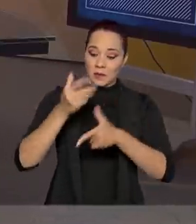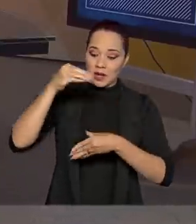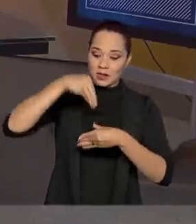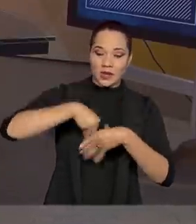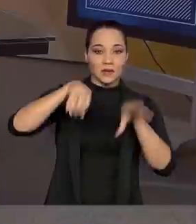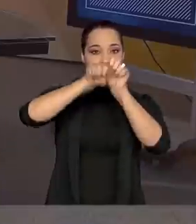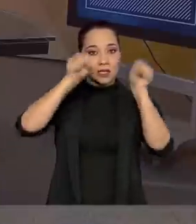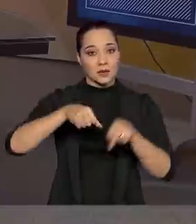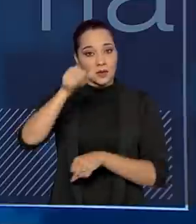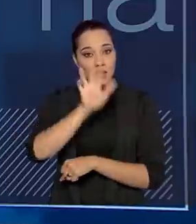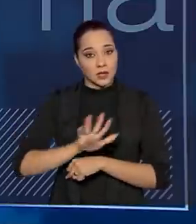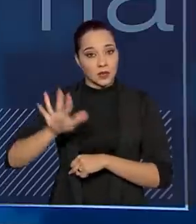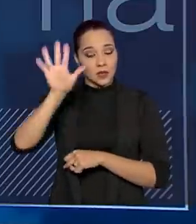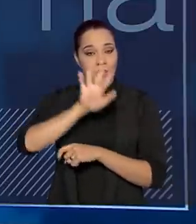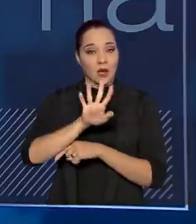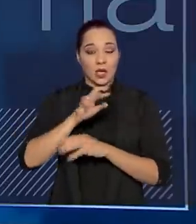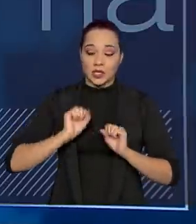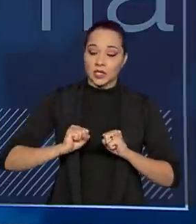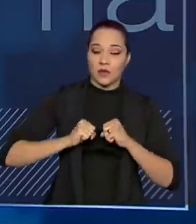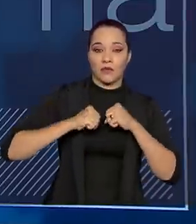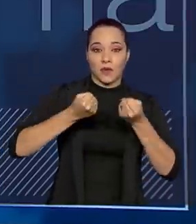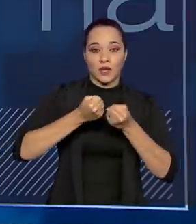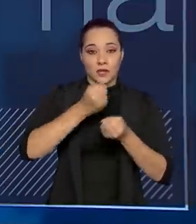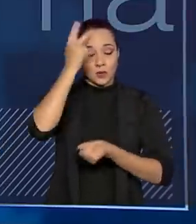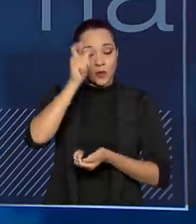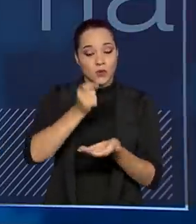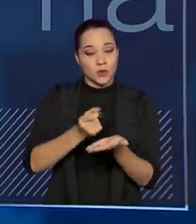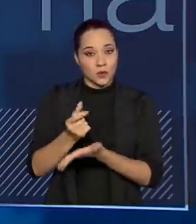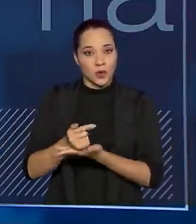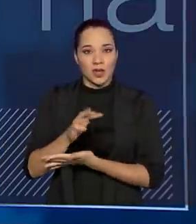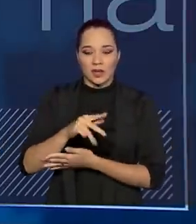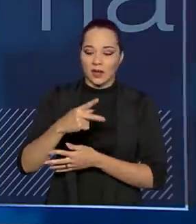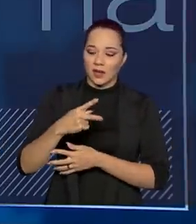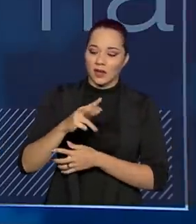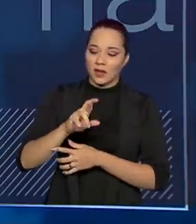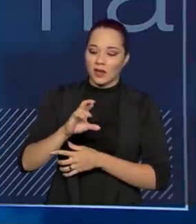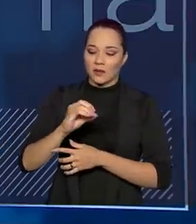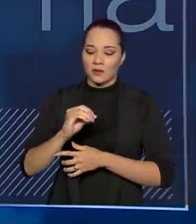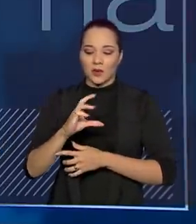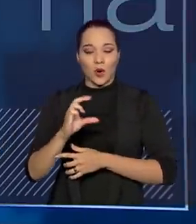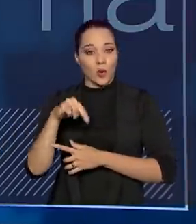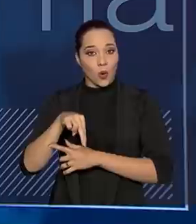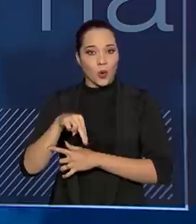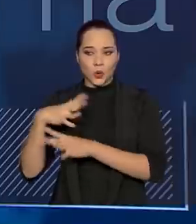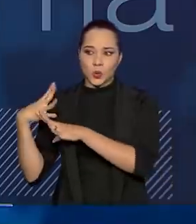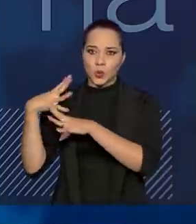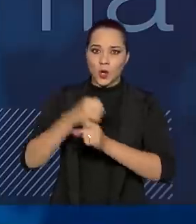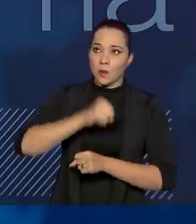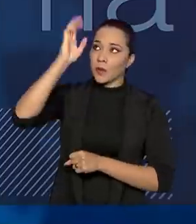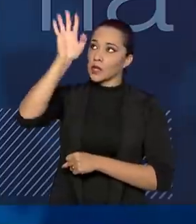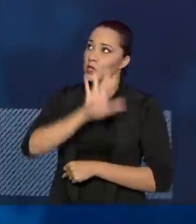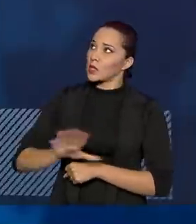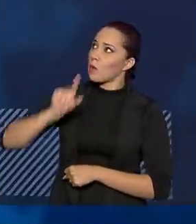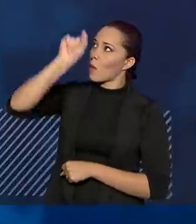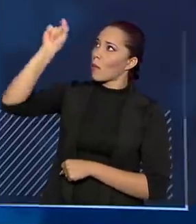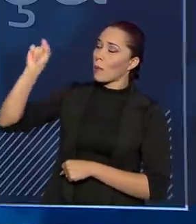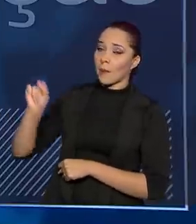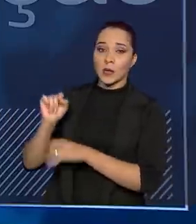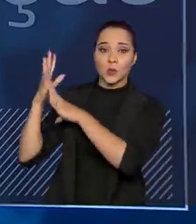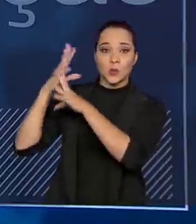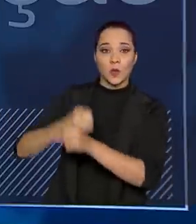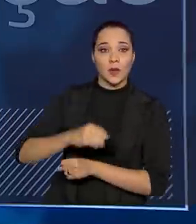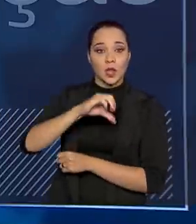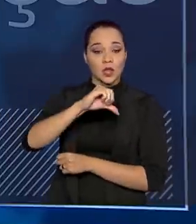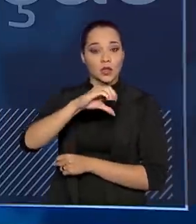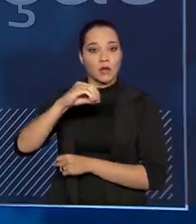Sistema Nacional de Defesa do Consumidor, né, dos PROCONs. Nós temos aí mais de 900 PROCONs no país, entre os estaduais